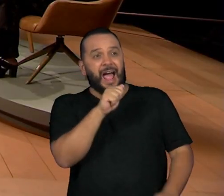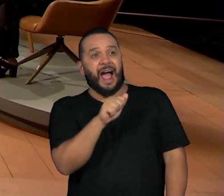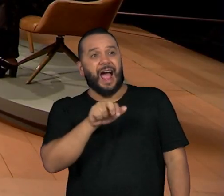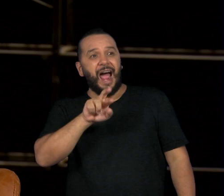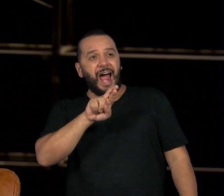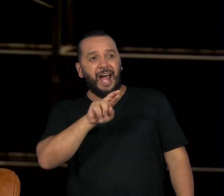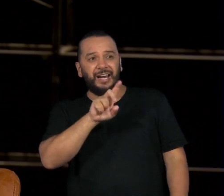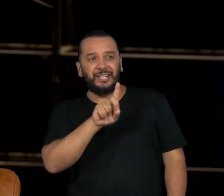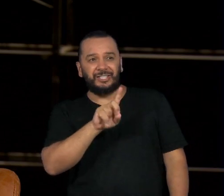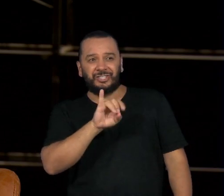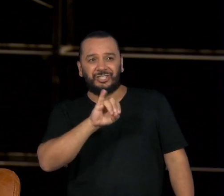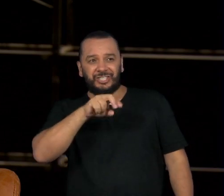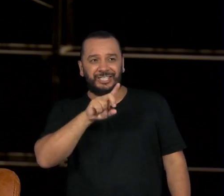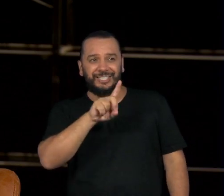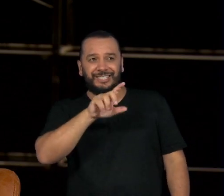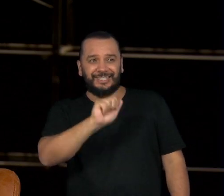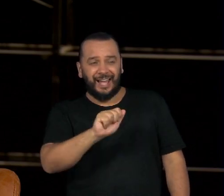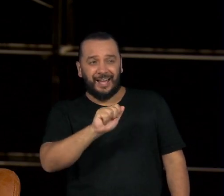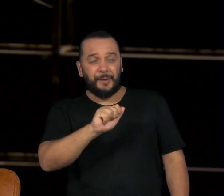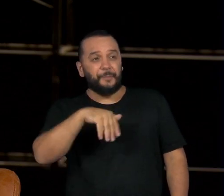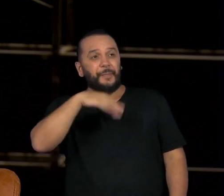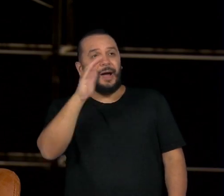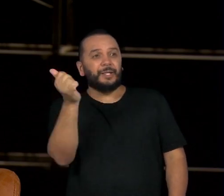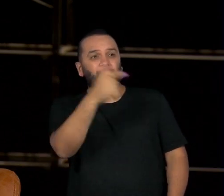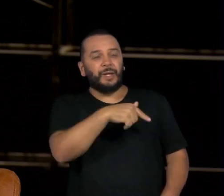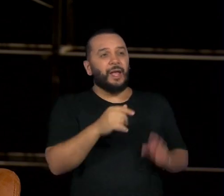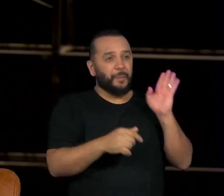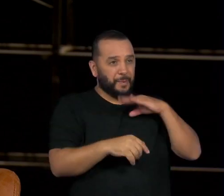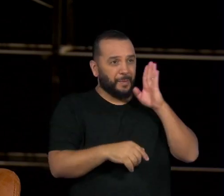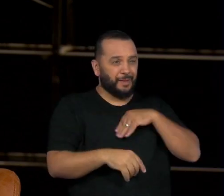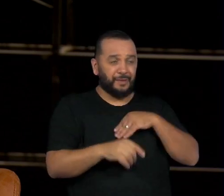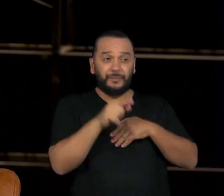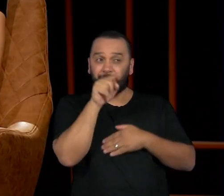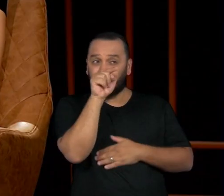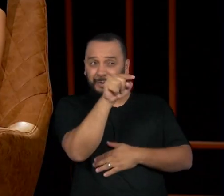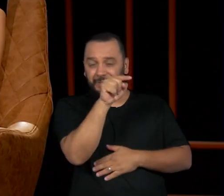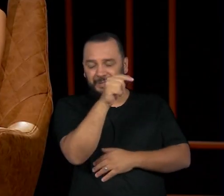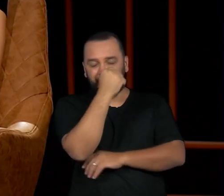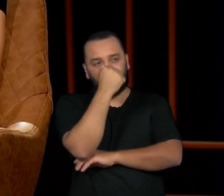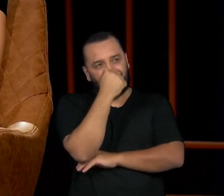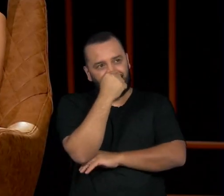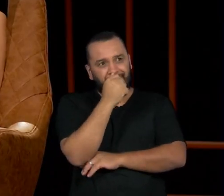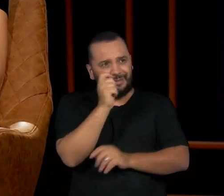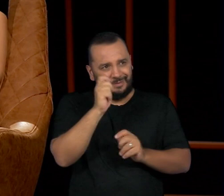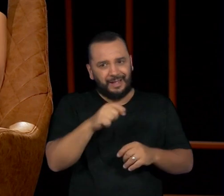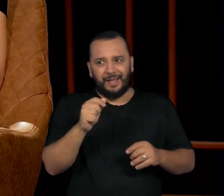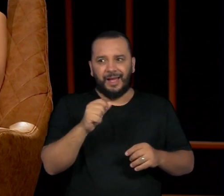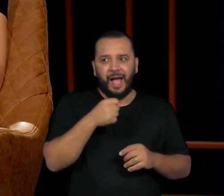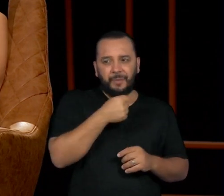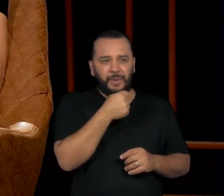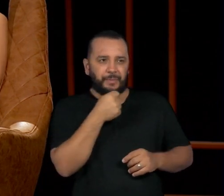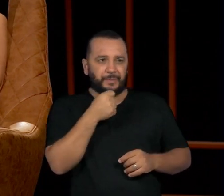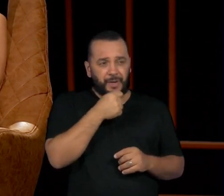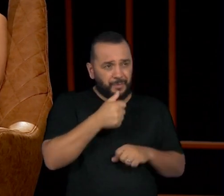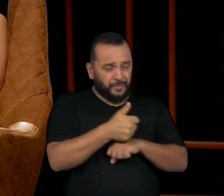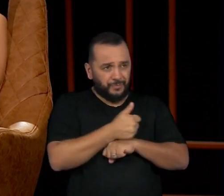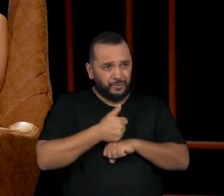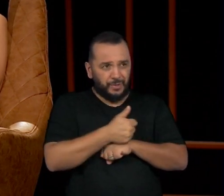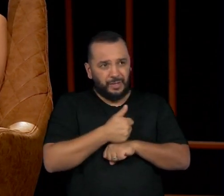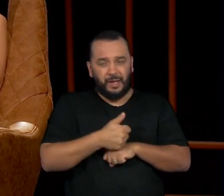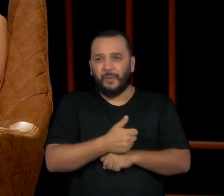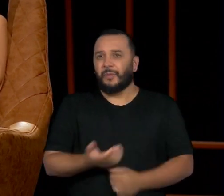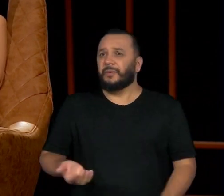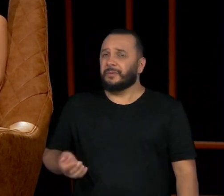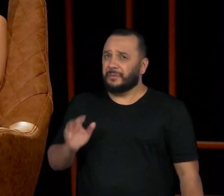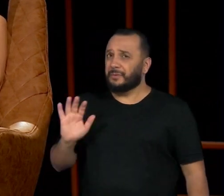já imaginava que você poderia ser uma cantora profissional nesse momento? Olha, a minha descoberta como cantora profissional